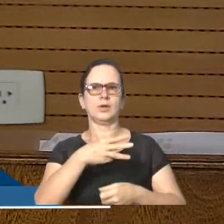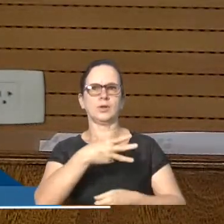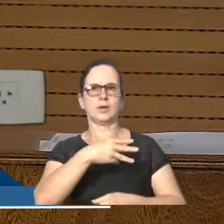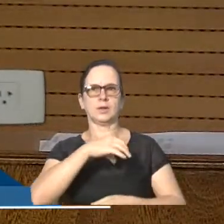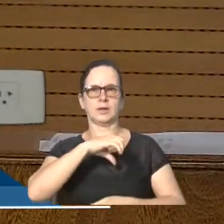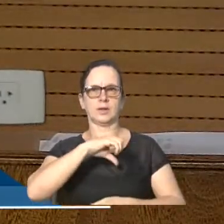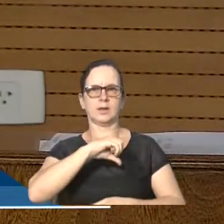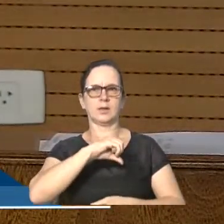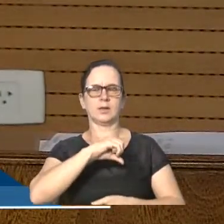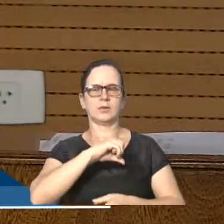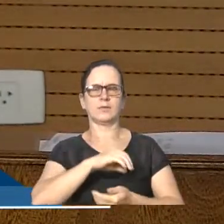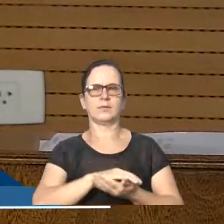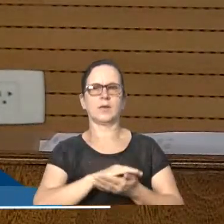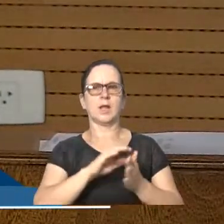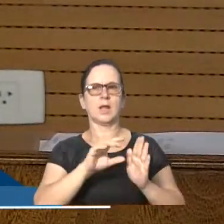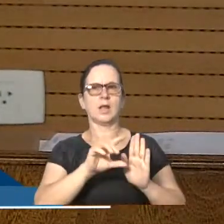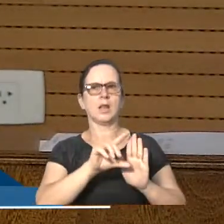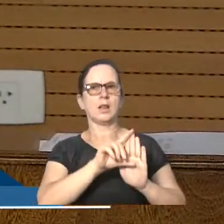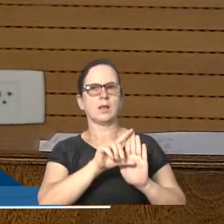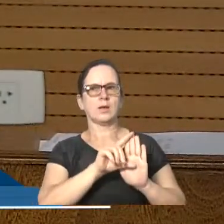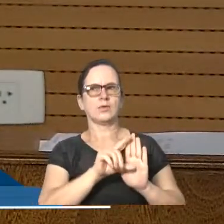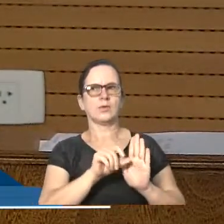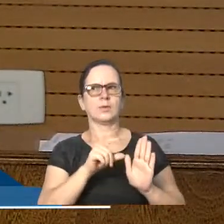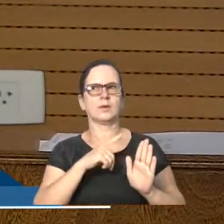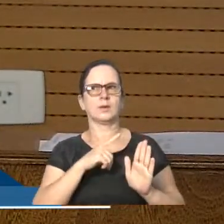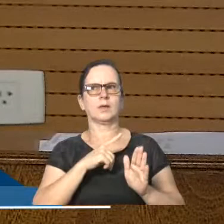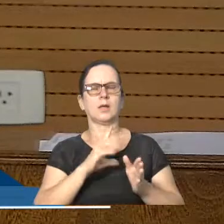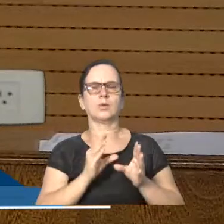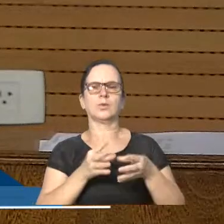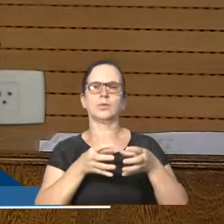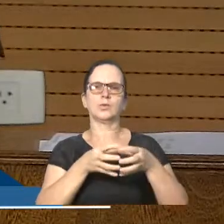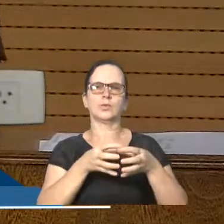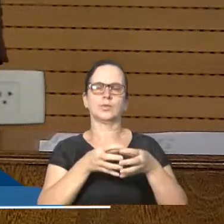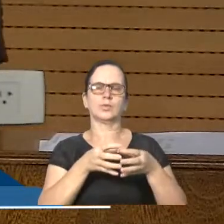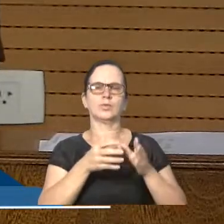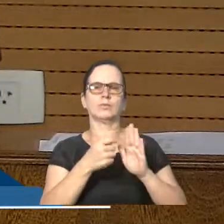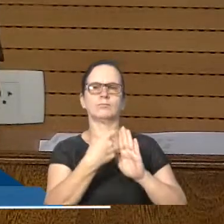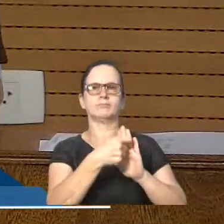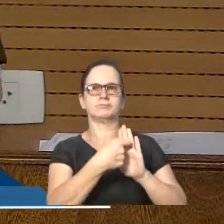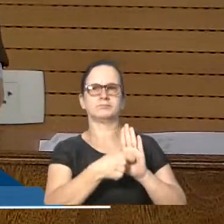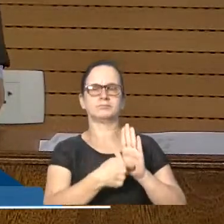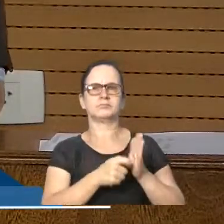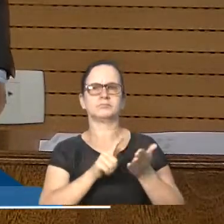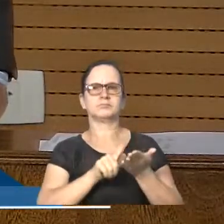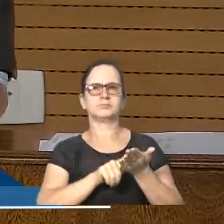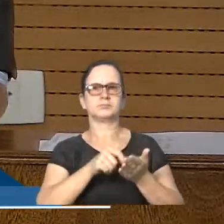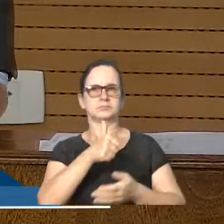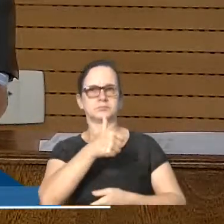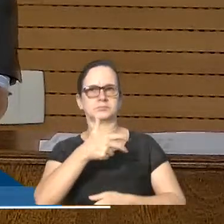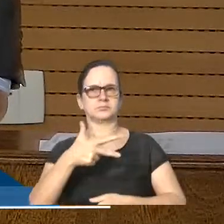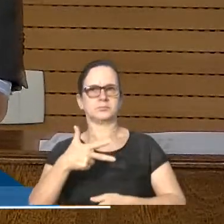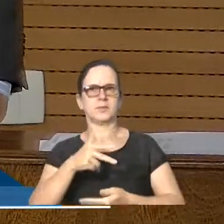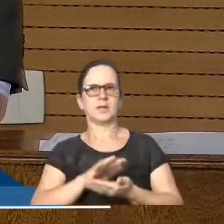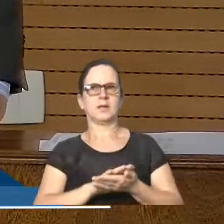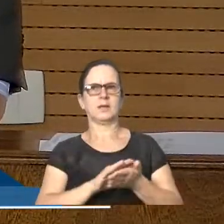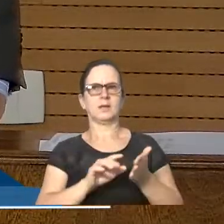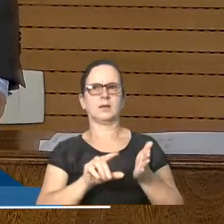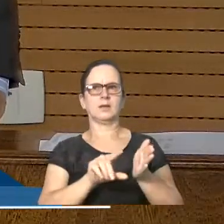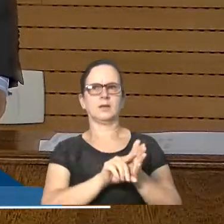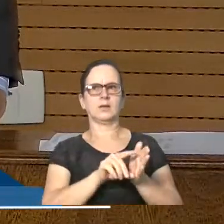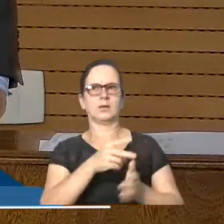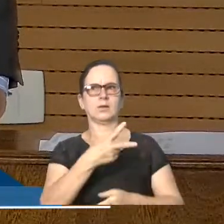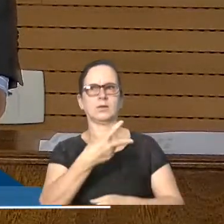39 do Regimento Interno, passa a exarar o parecer em conjunto sobre a matéria. As folhas 13/18 encontra-se o